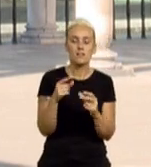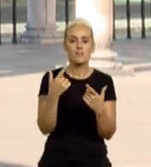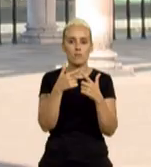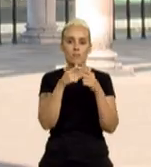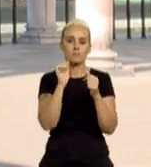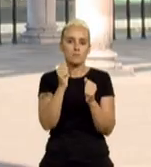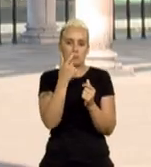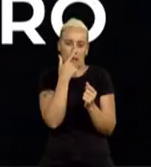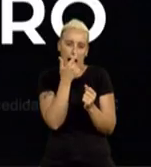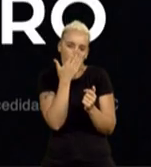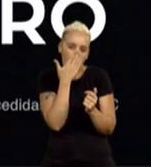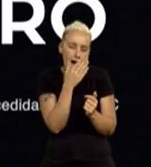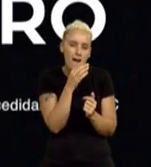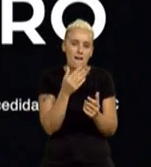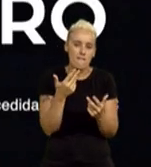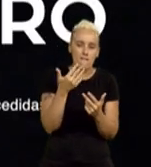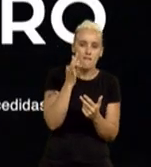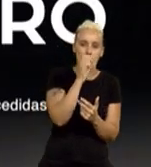que estavam próximas do free jazz.